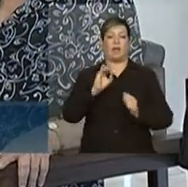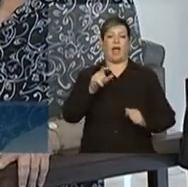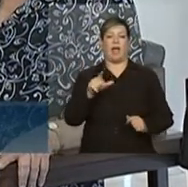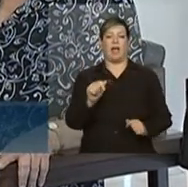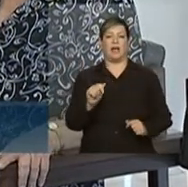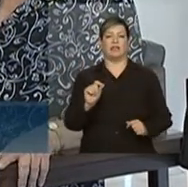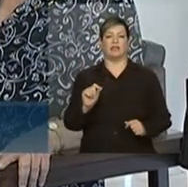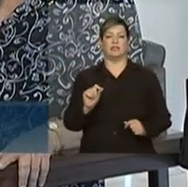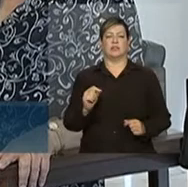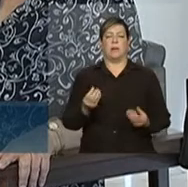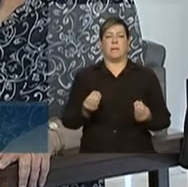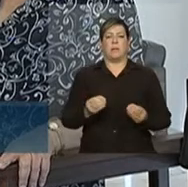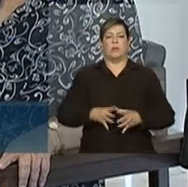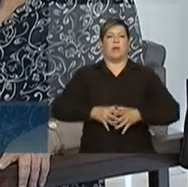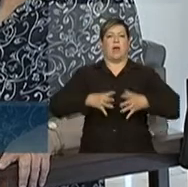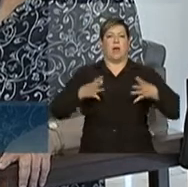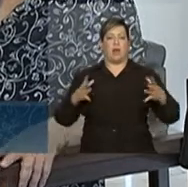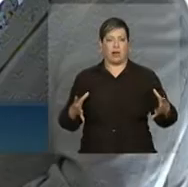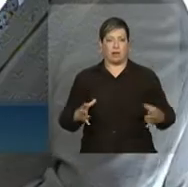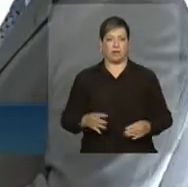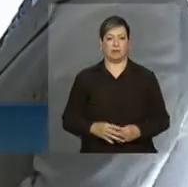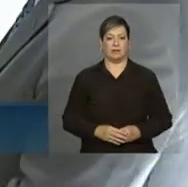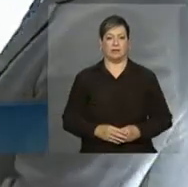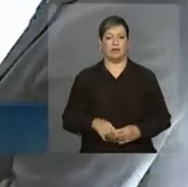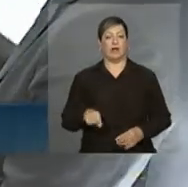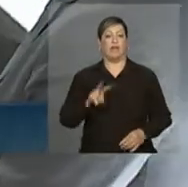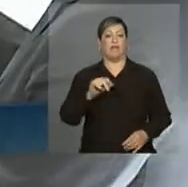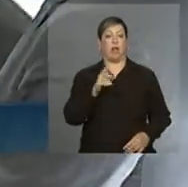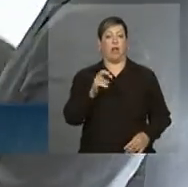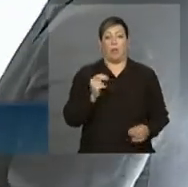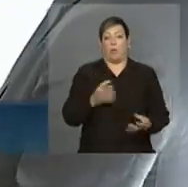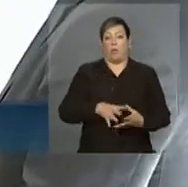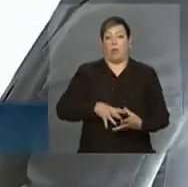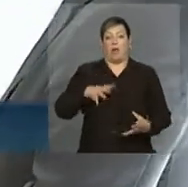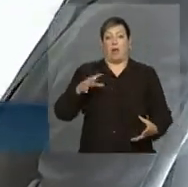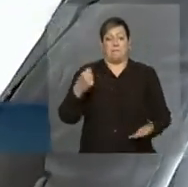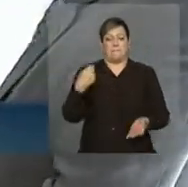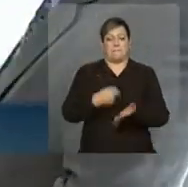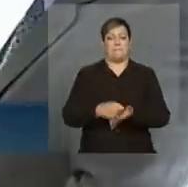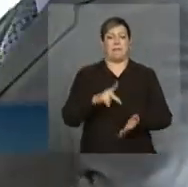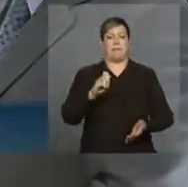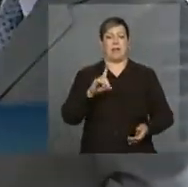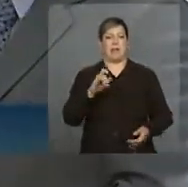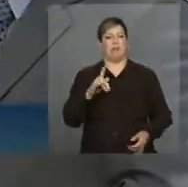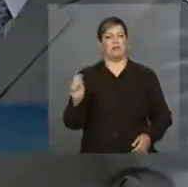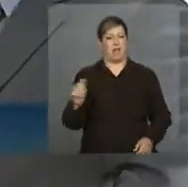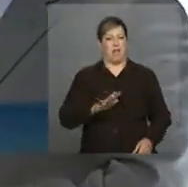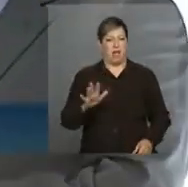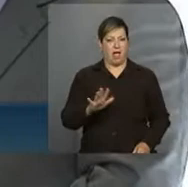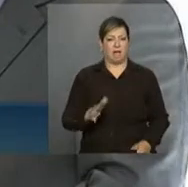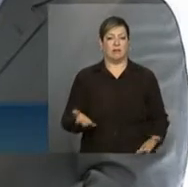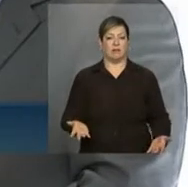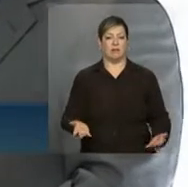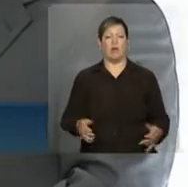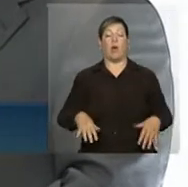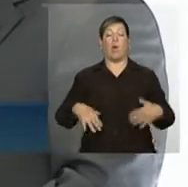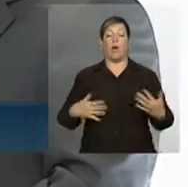de retorno muito altas, com valores altos de pedágio. E como se procura